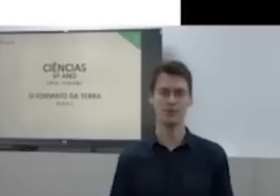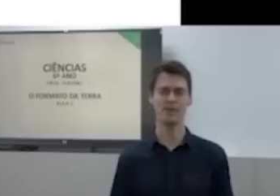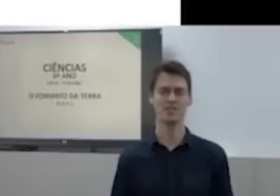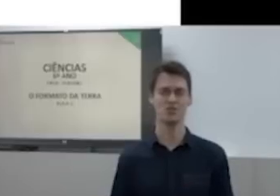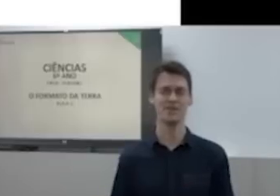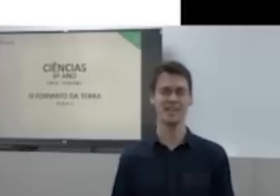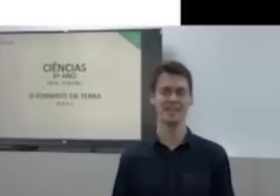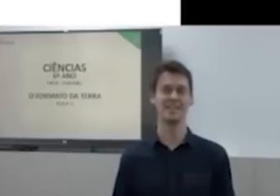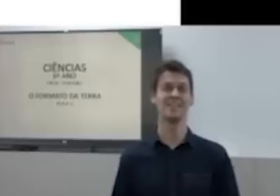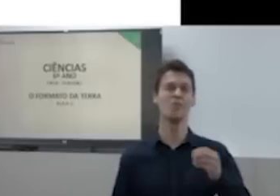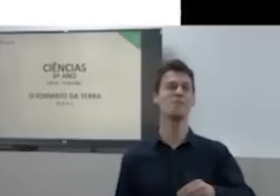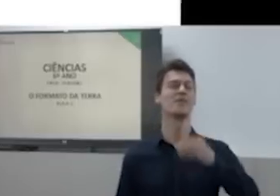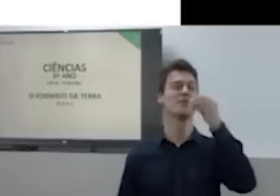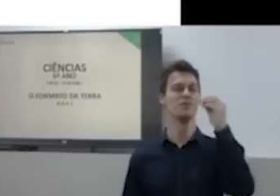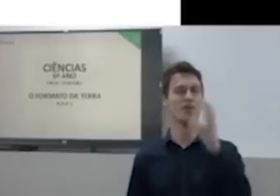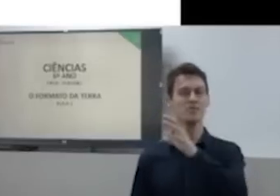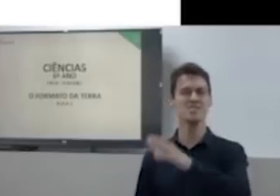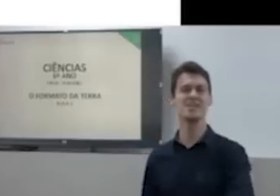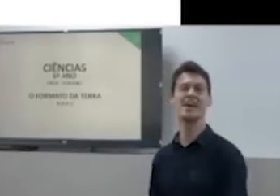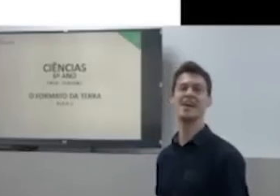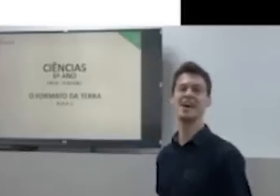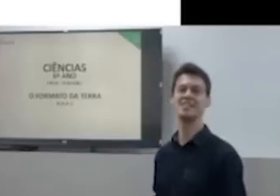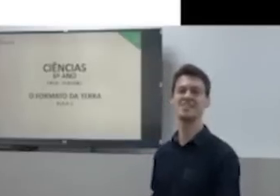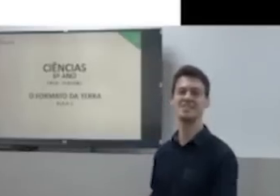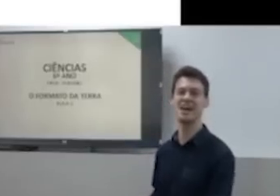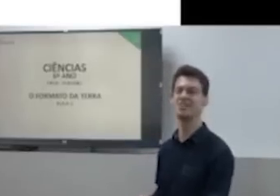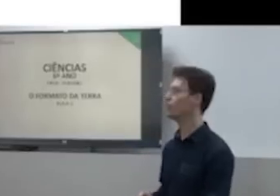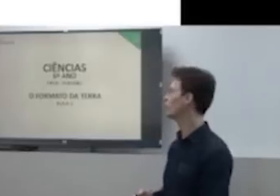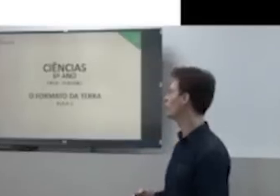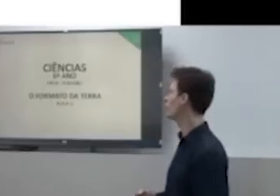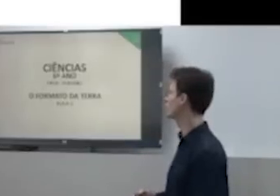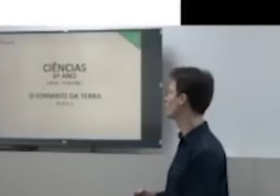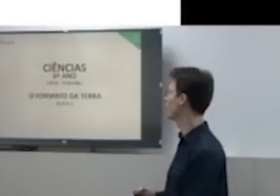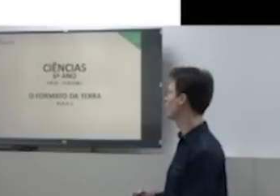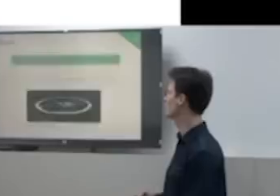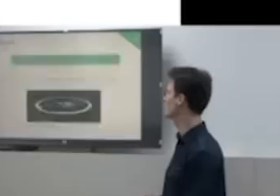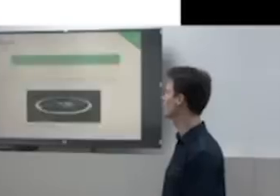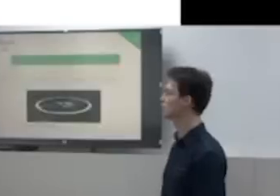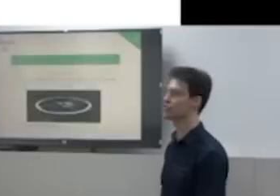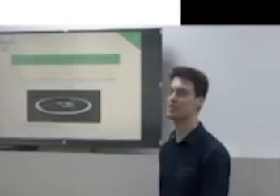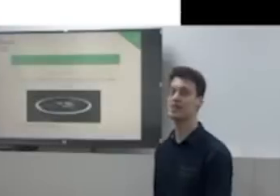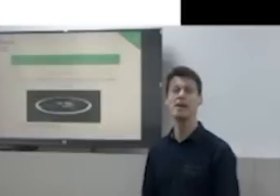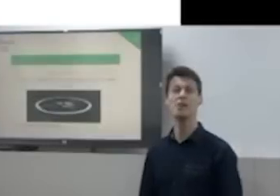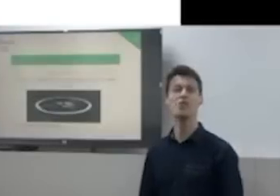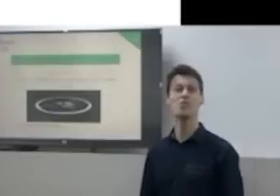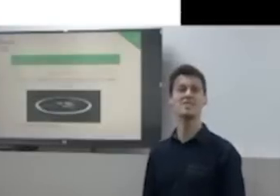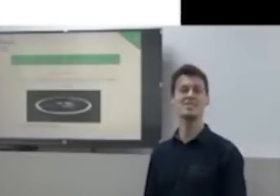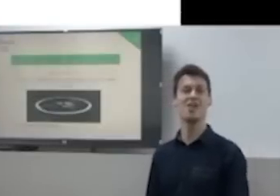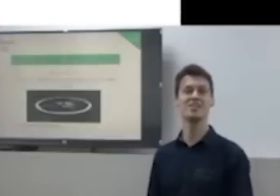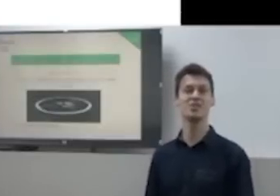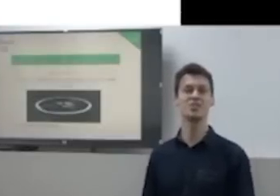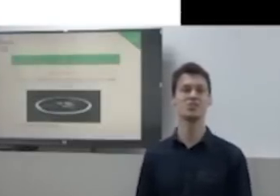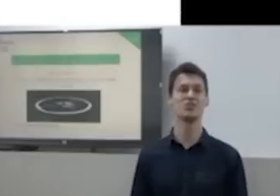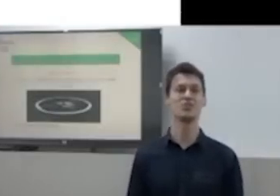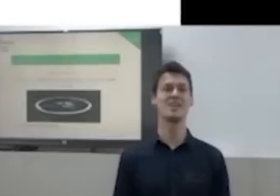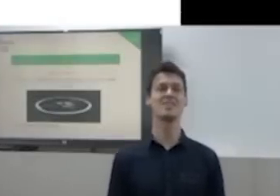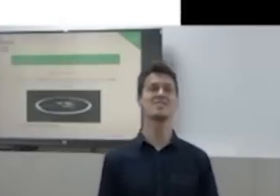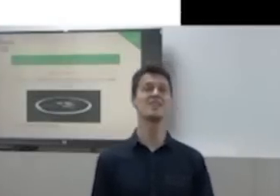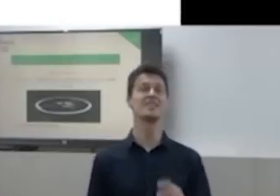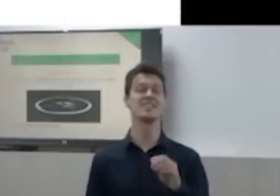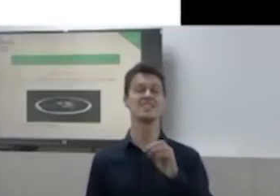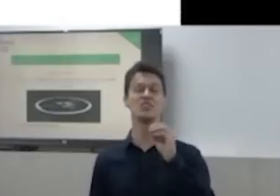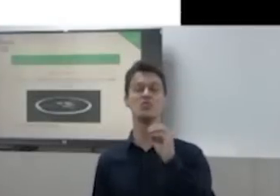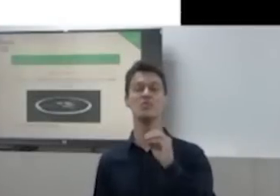falar muito ainda sobre ele. Então, vamos adentrar o nosso assunto de hoje. Eu vou começar a aula de hoje